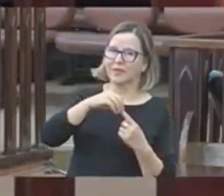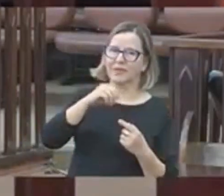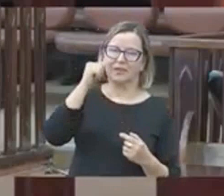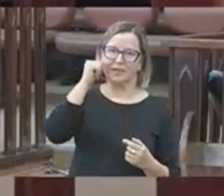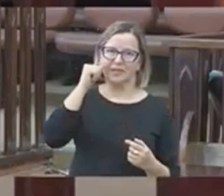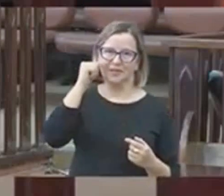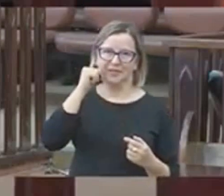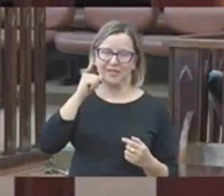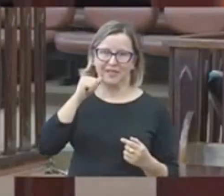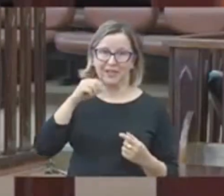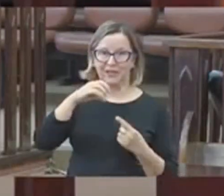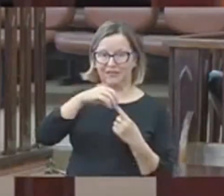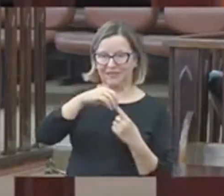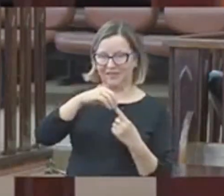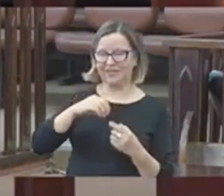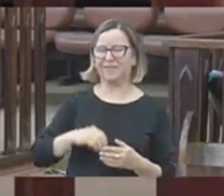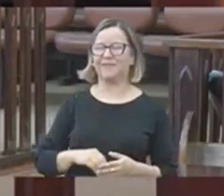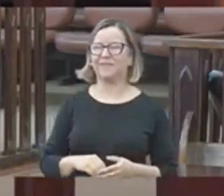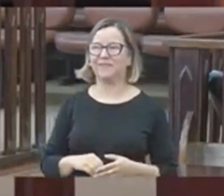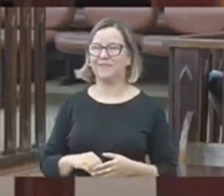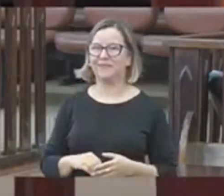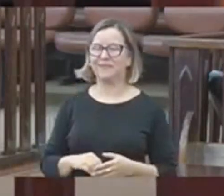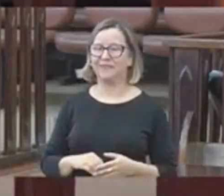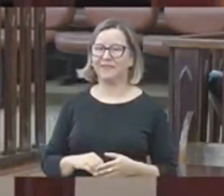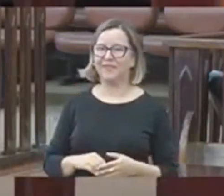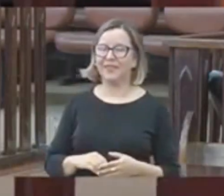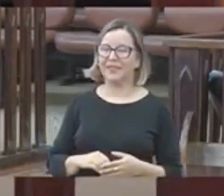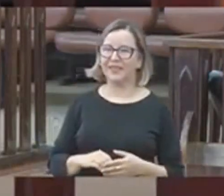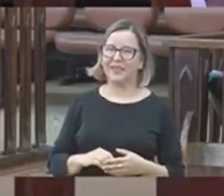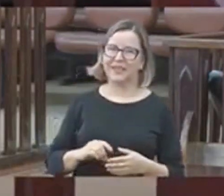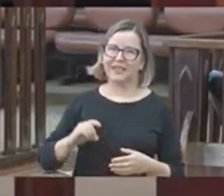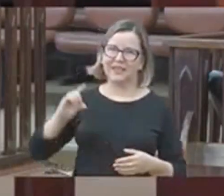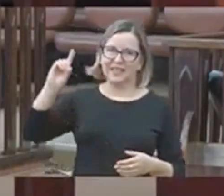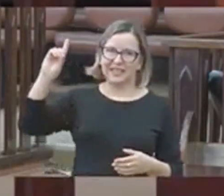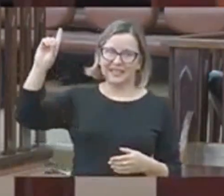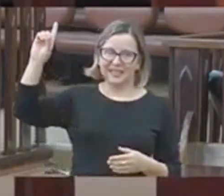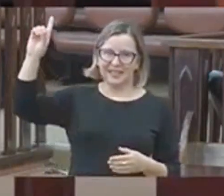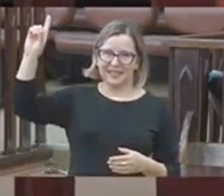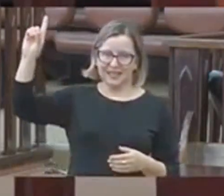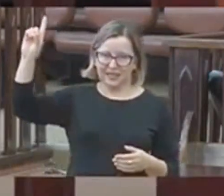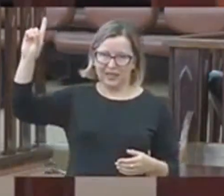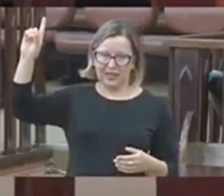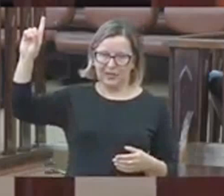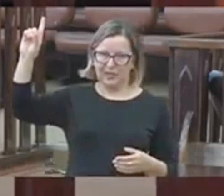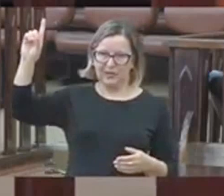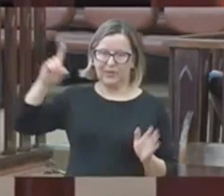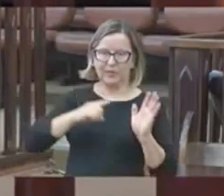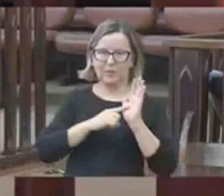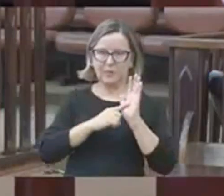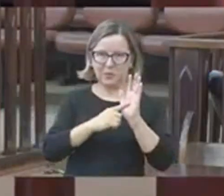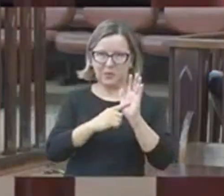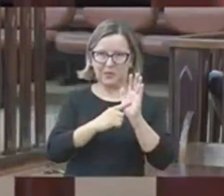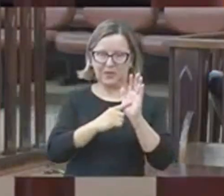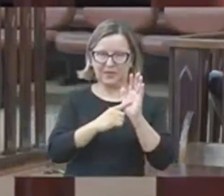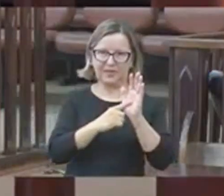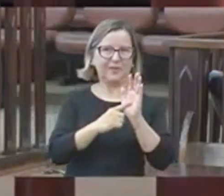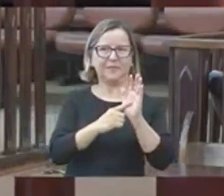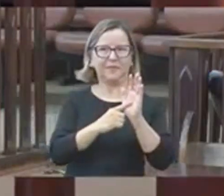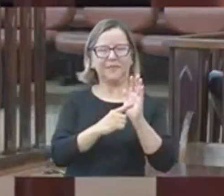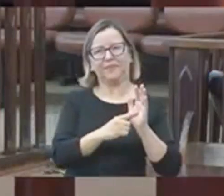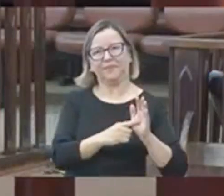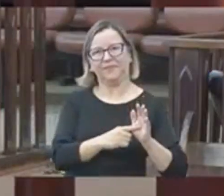nenhum preconceito de Deus, mas há uma hierarquia de